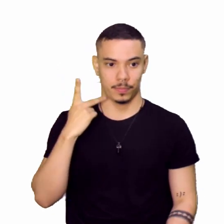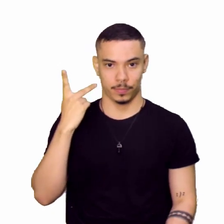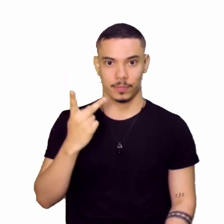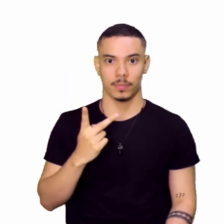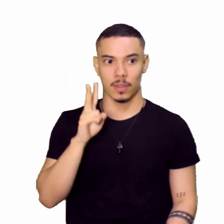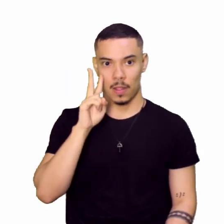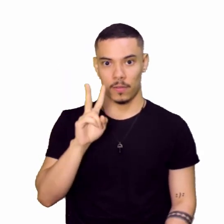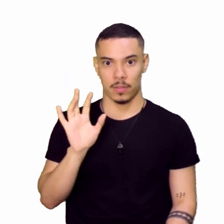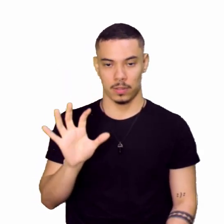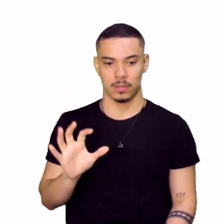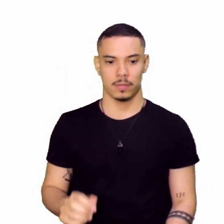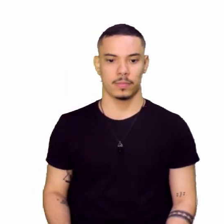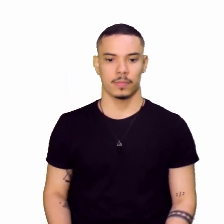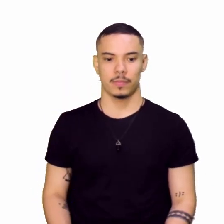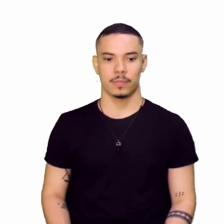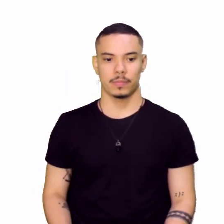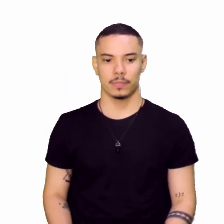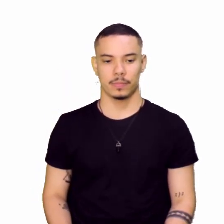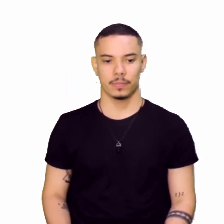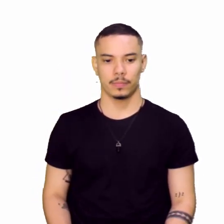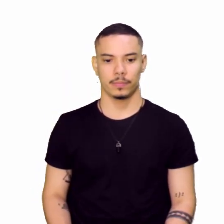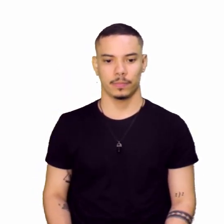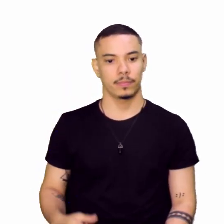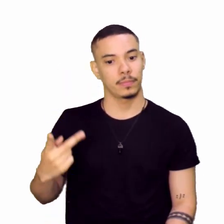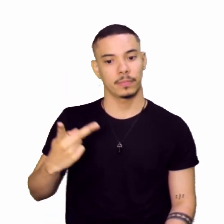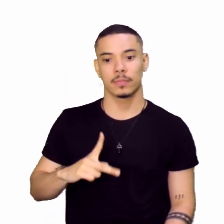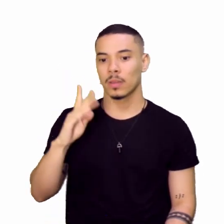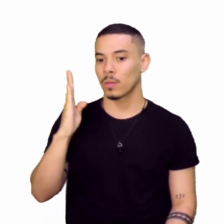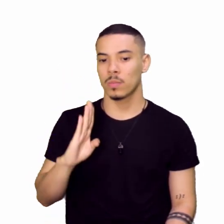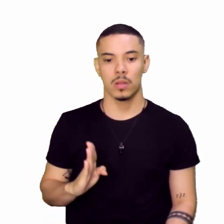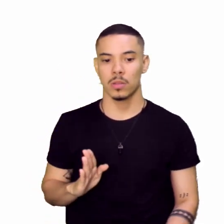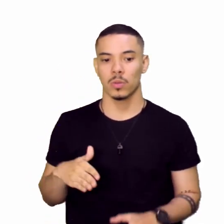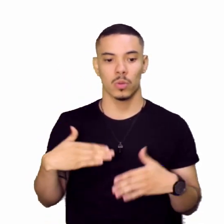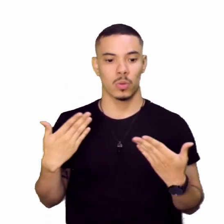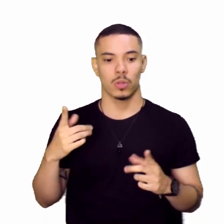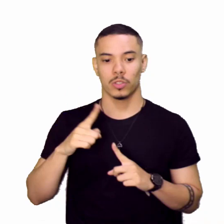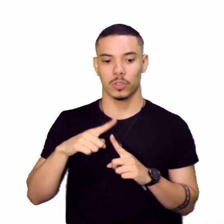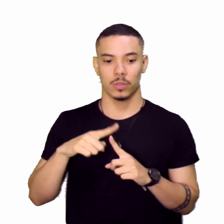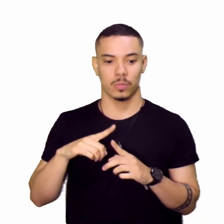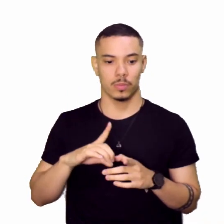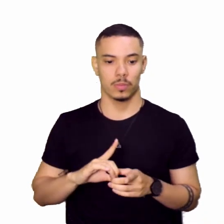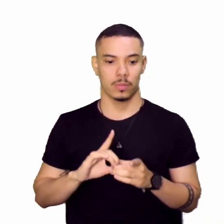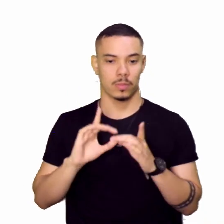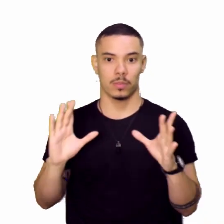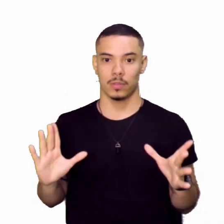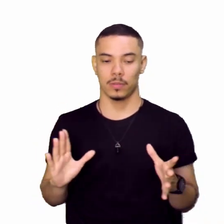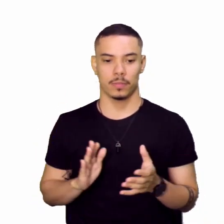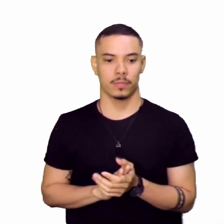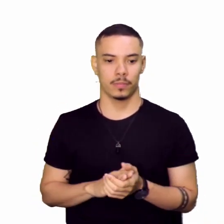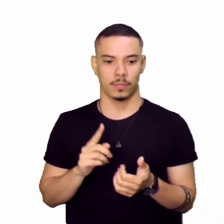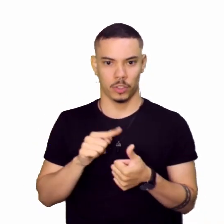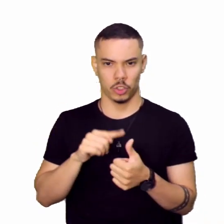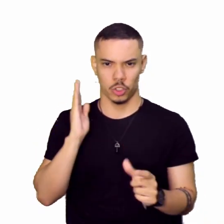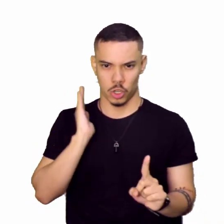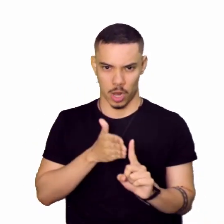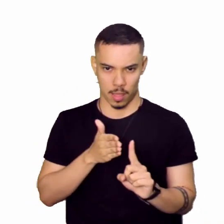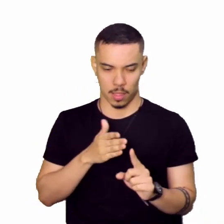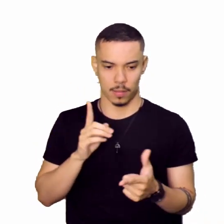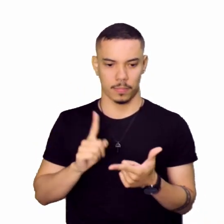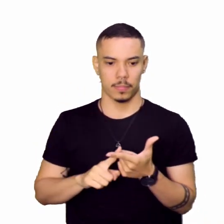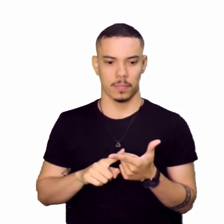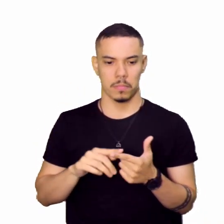vista assim então bem comum e no Brasil qual é o tipo de democracia letra direta